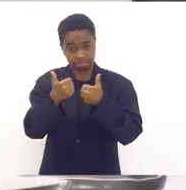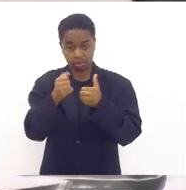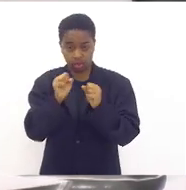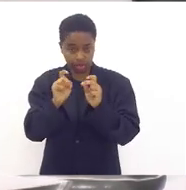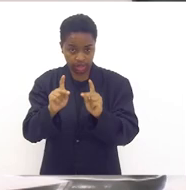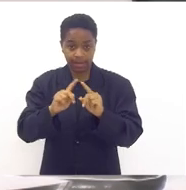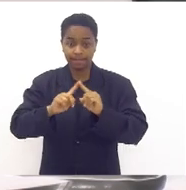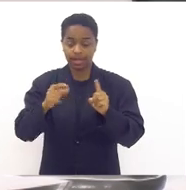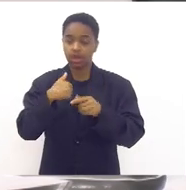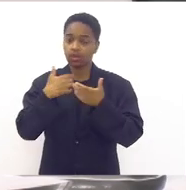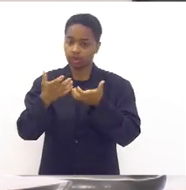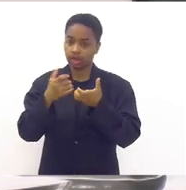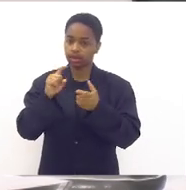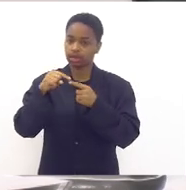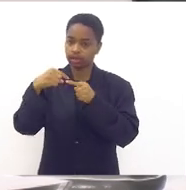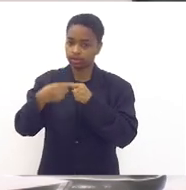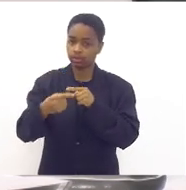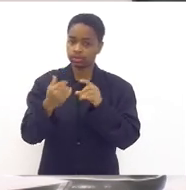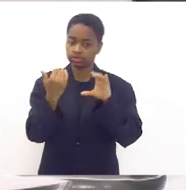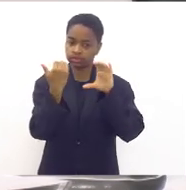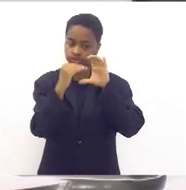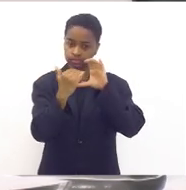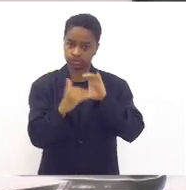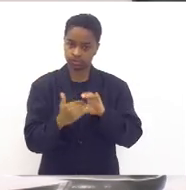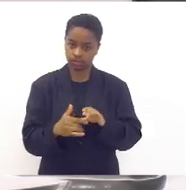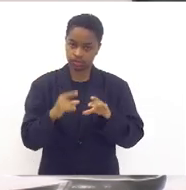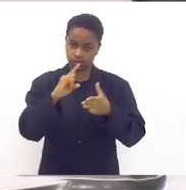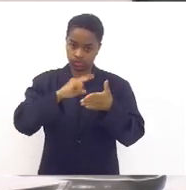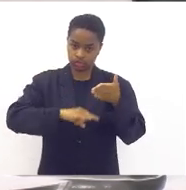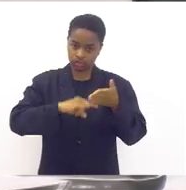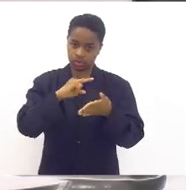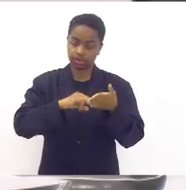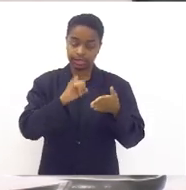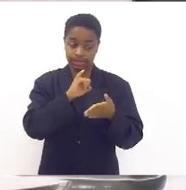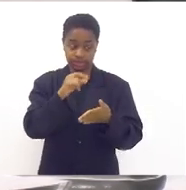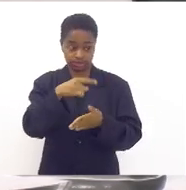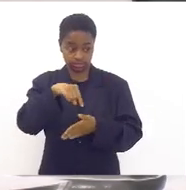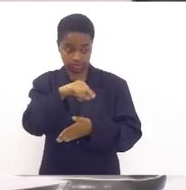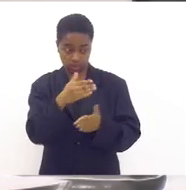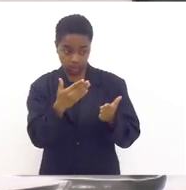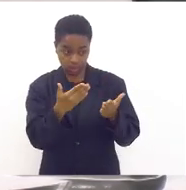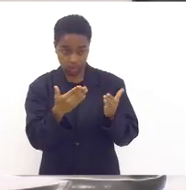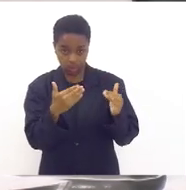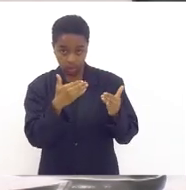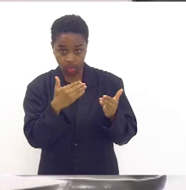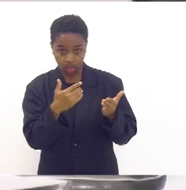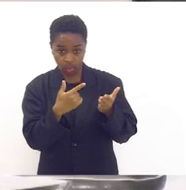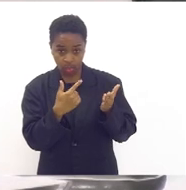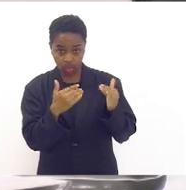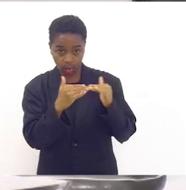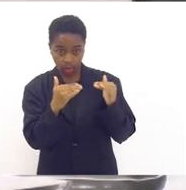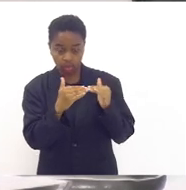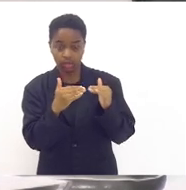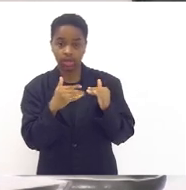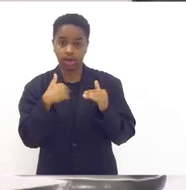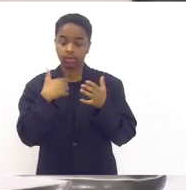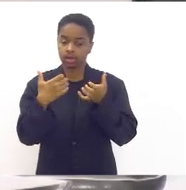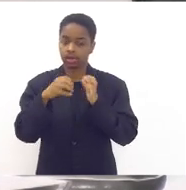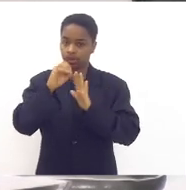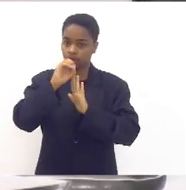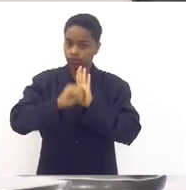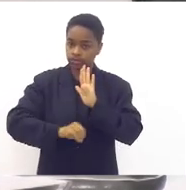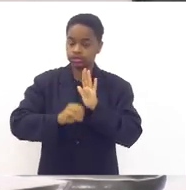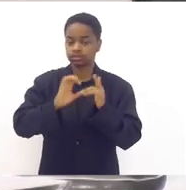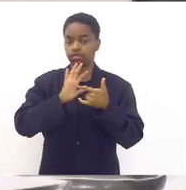queria que a comissão recebesse, com a concordância dos colegas, um ofício